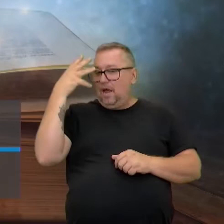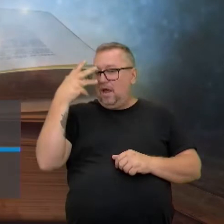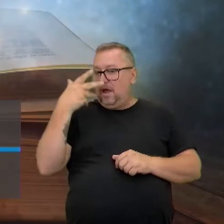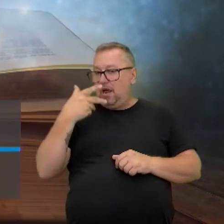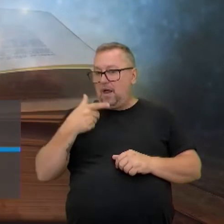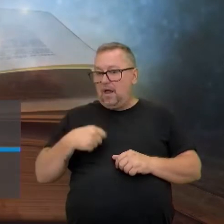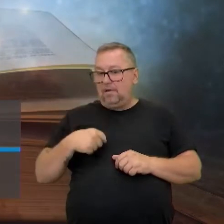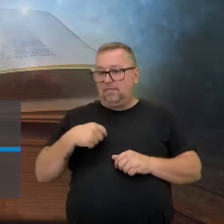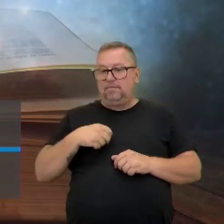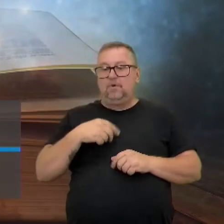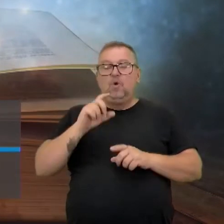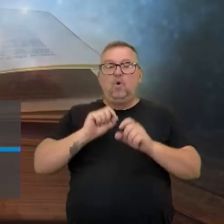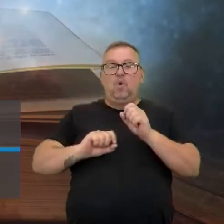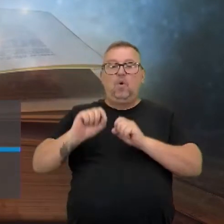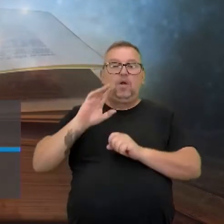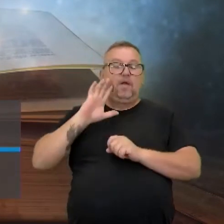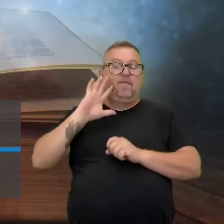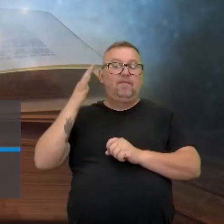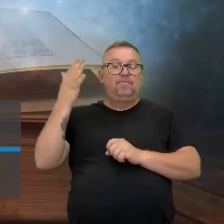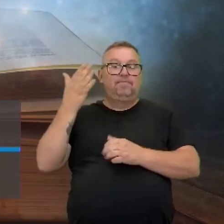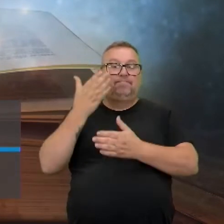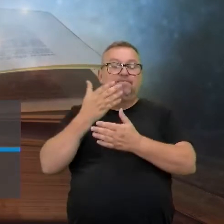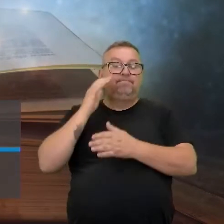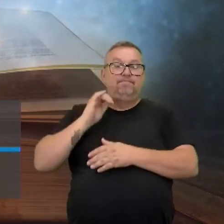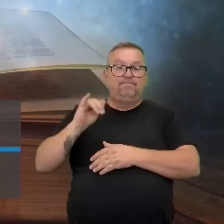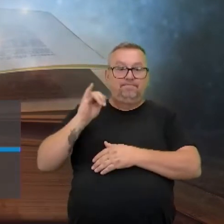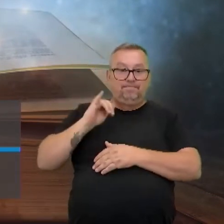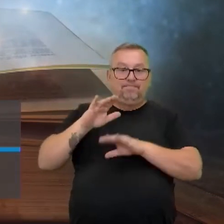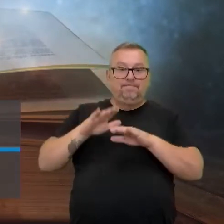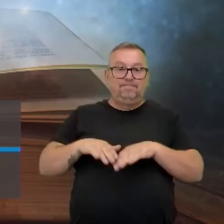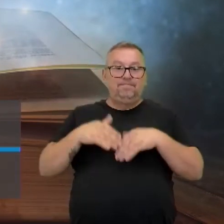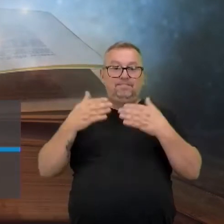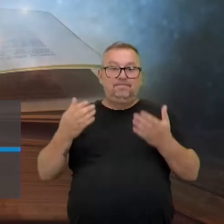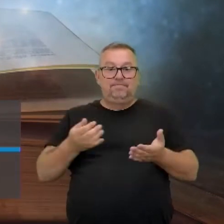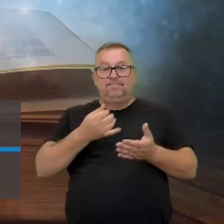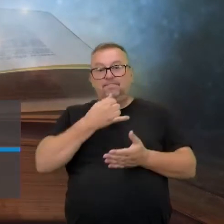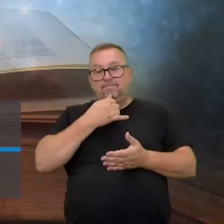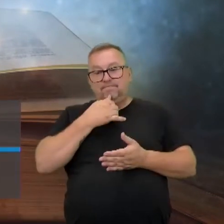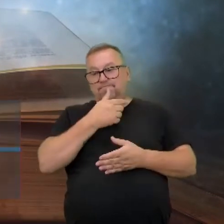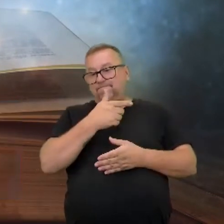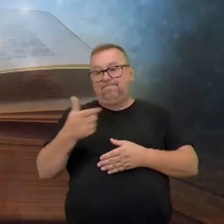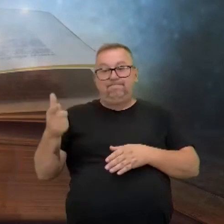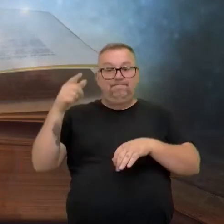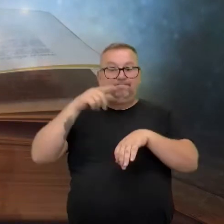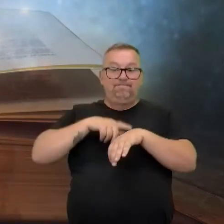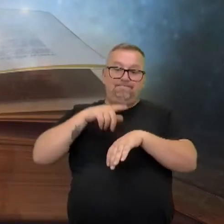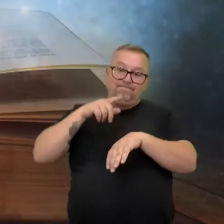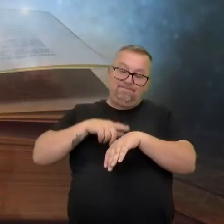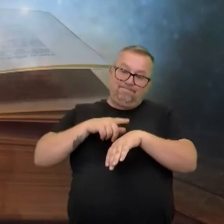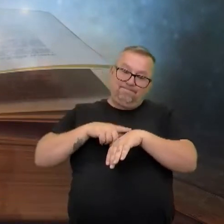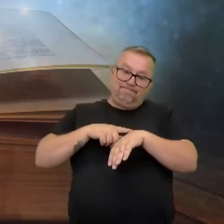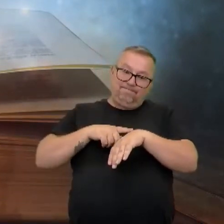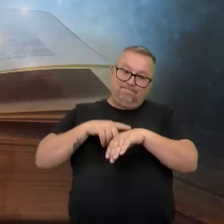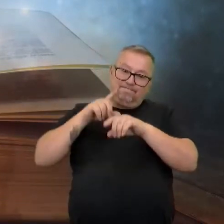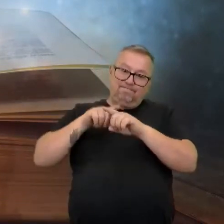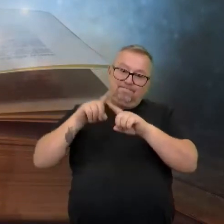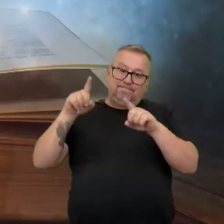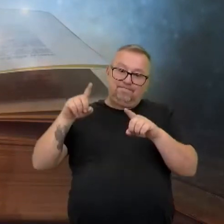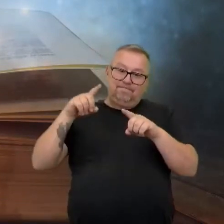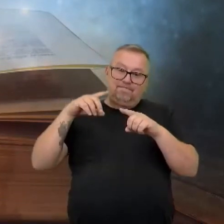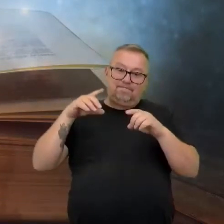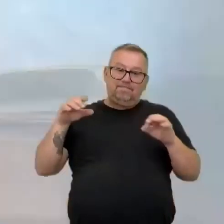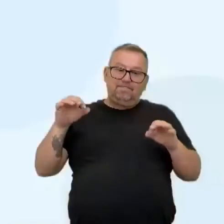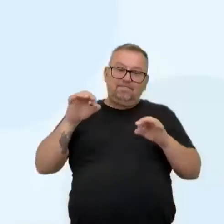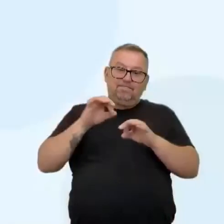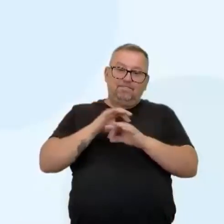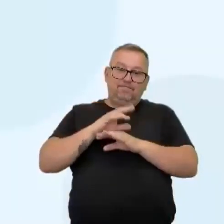vai acontecer na história, tá? Então, gente, infelizmente eu não tenho tempo de contar o resto, mas quando terminar,